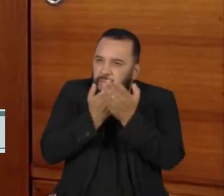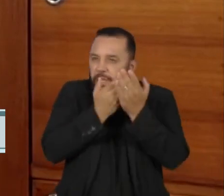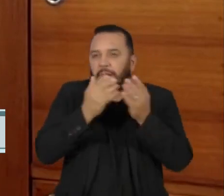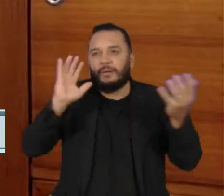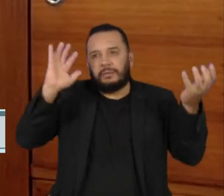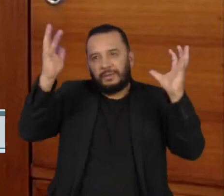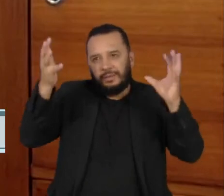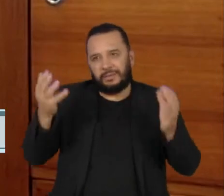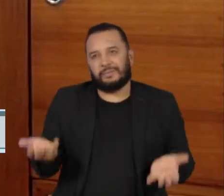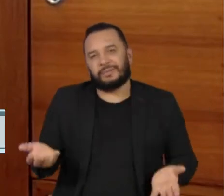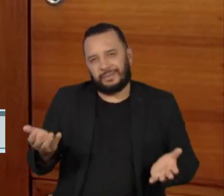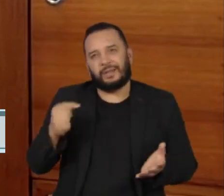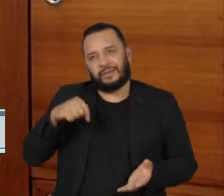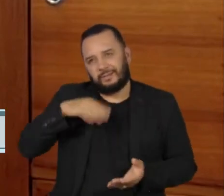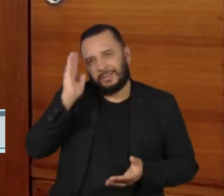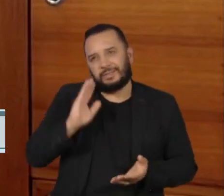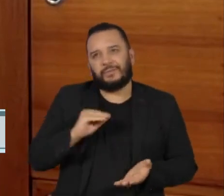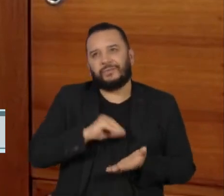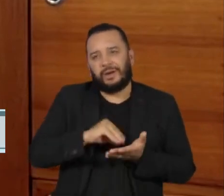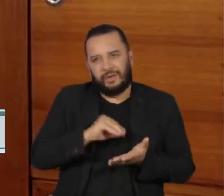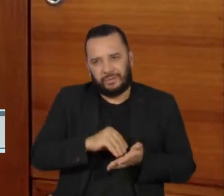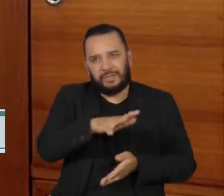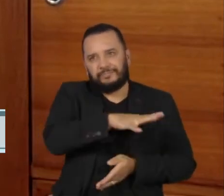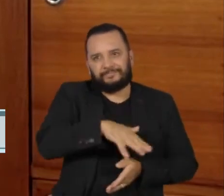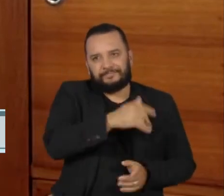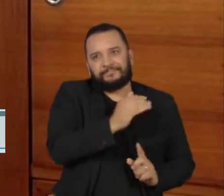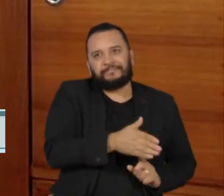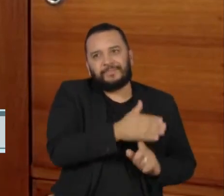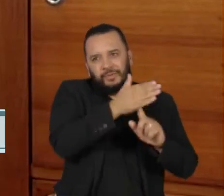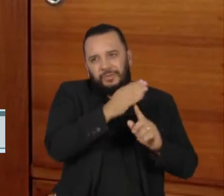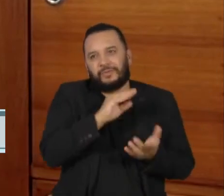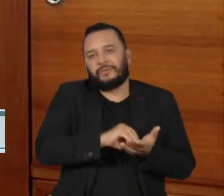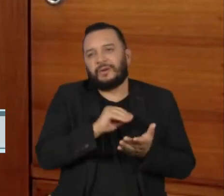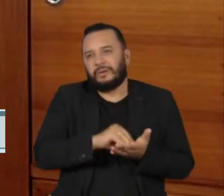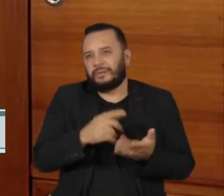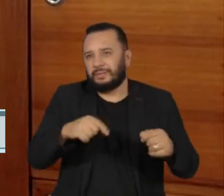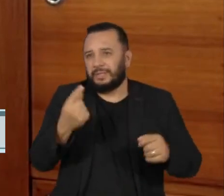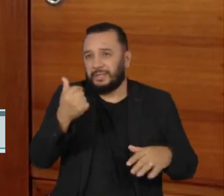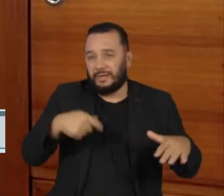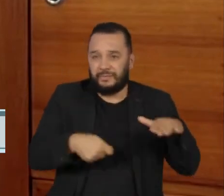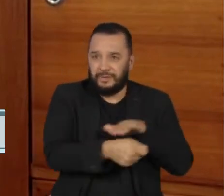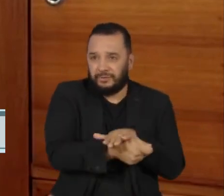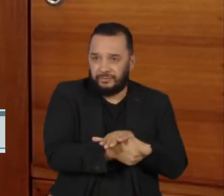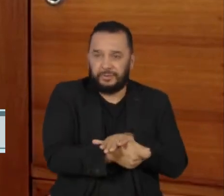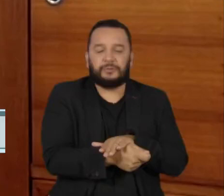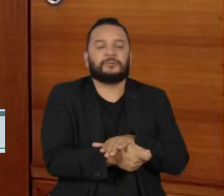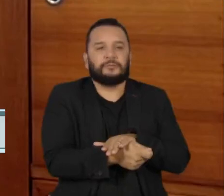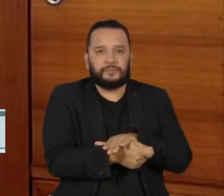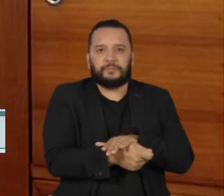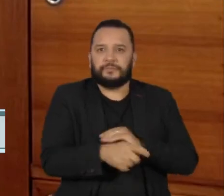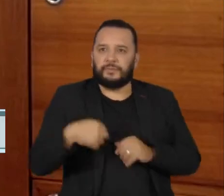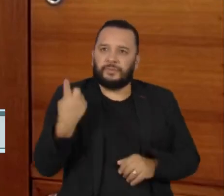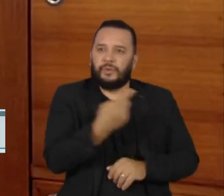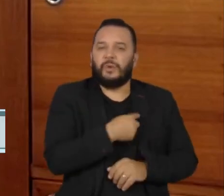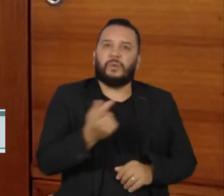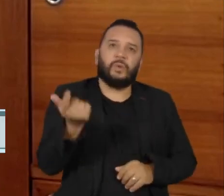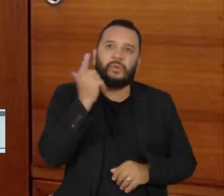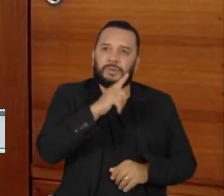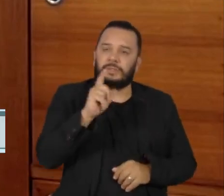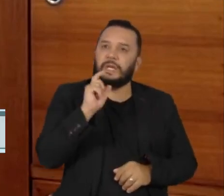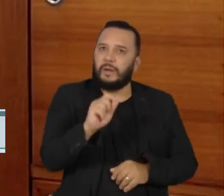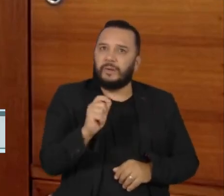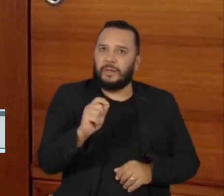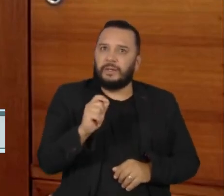aí realmente tem uma falta, né? Precisa de maiores investimentos, para que a gente consiga